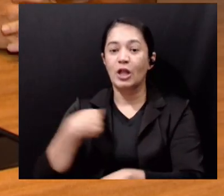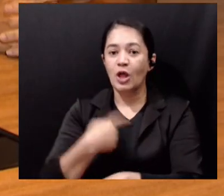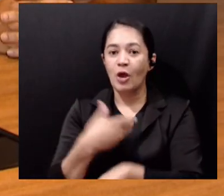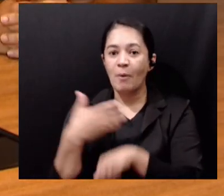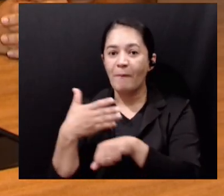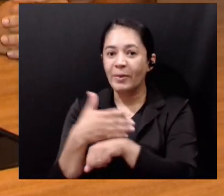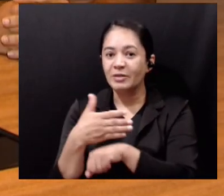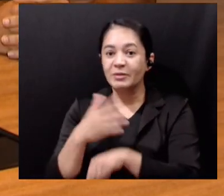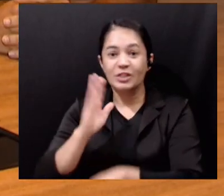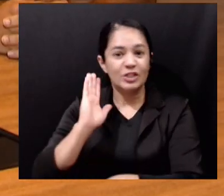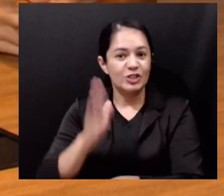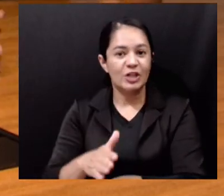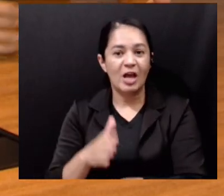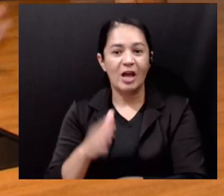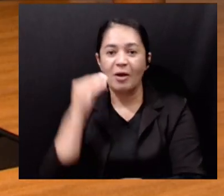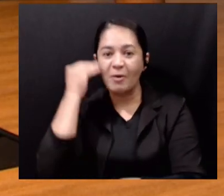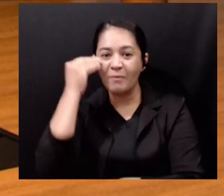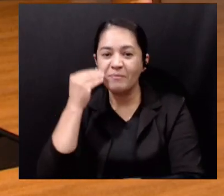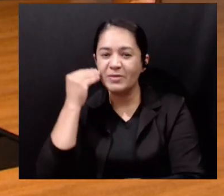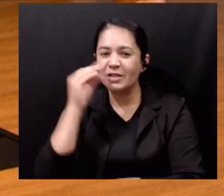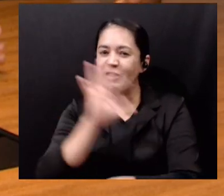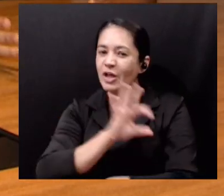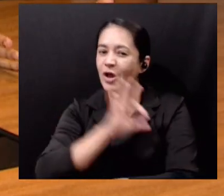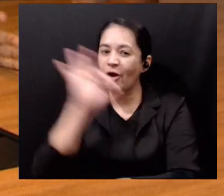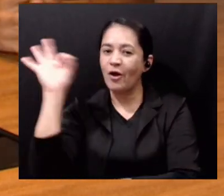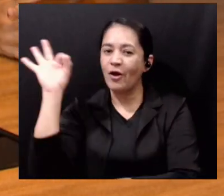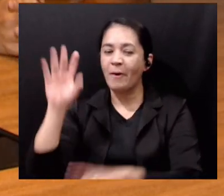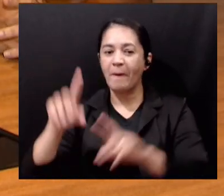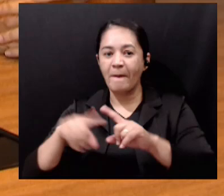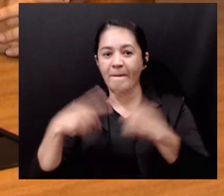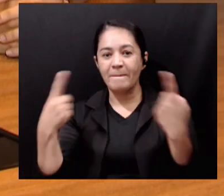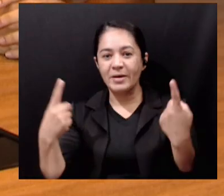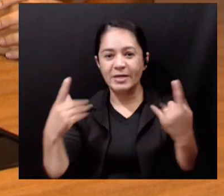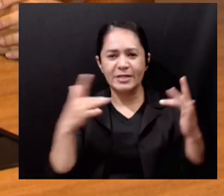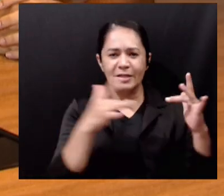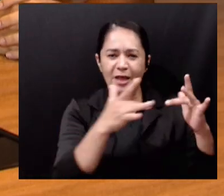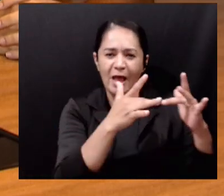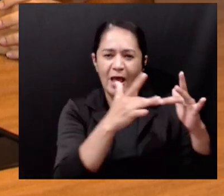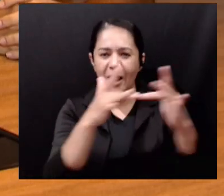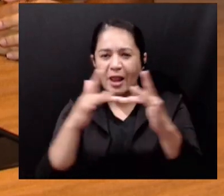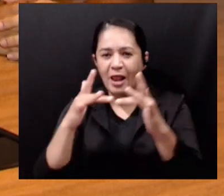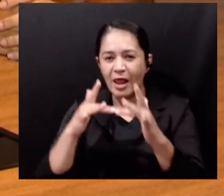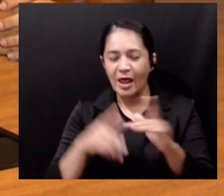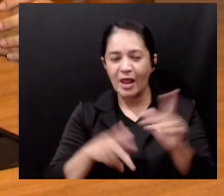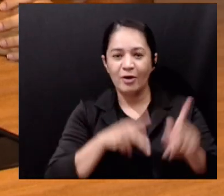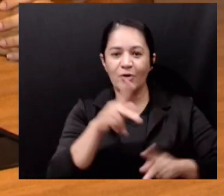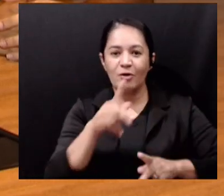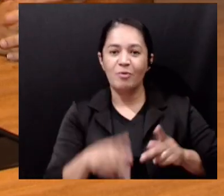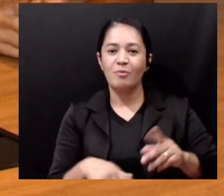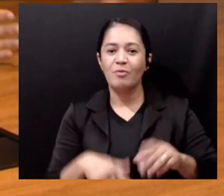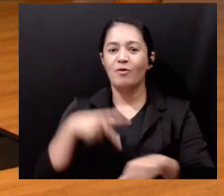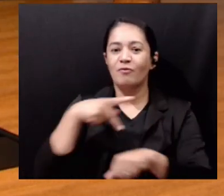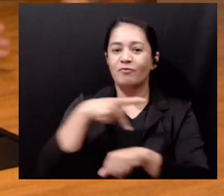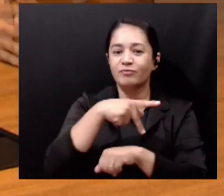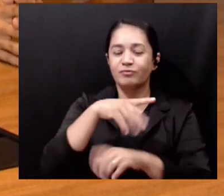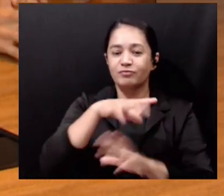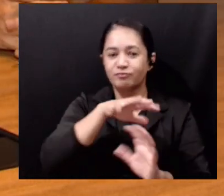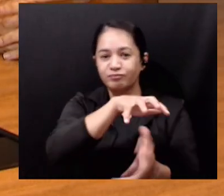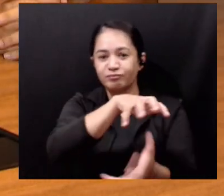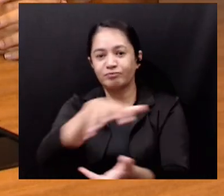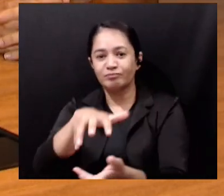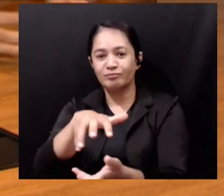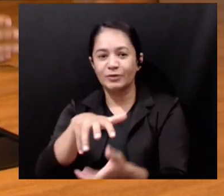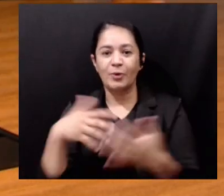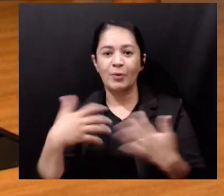muito legal, mas entrar em contato com gente do mundo todo, assim, é uma experiência muito diferente e muito relevante, assim,